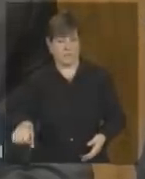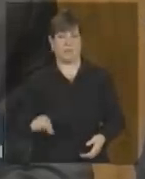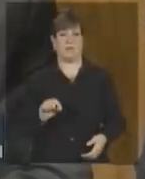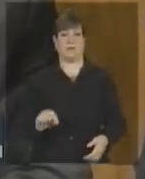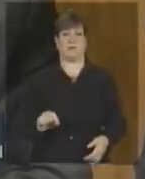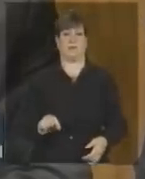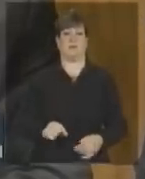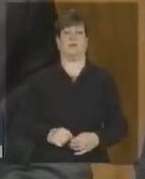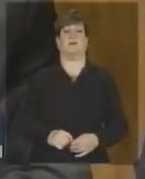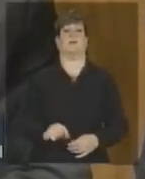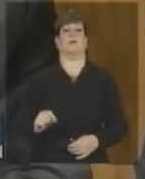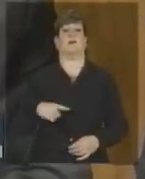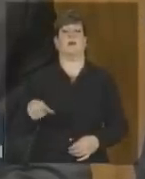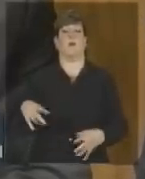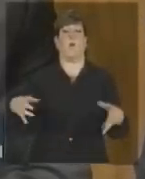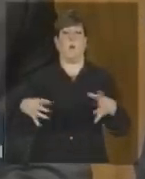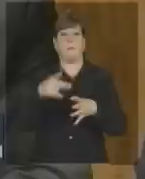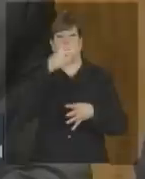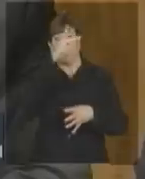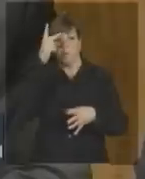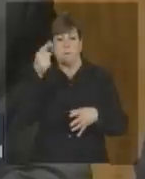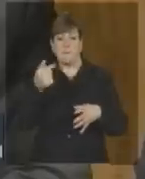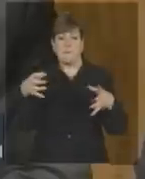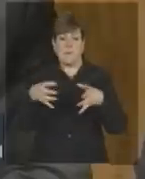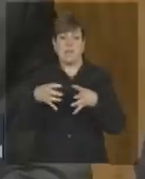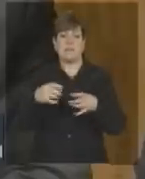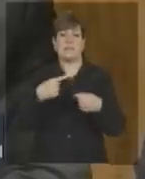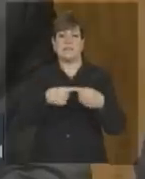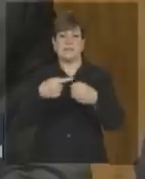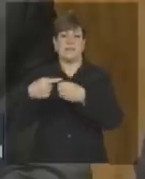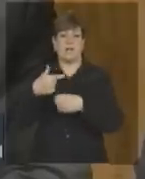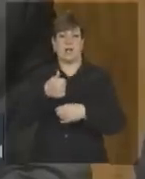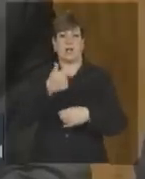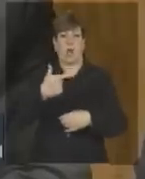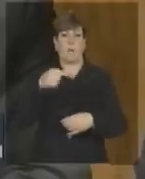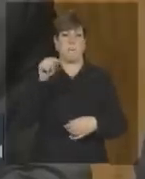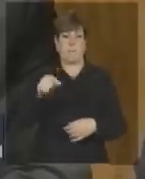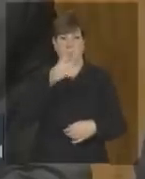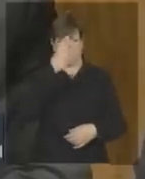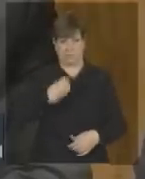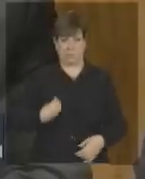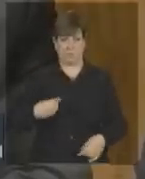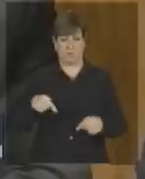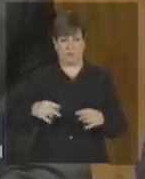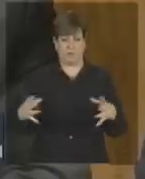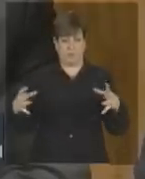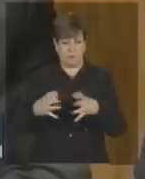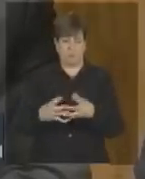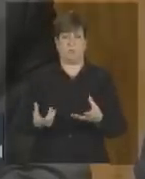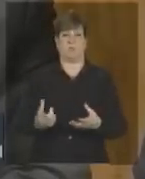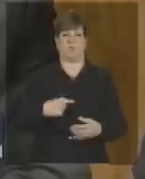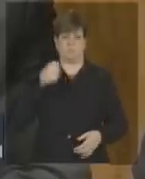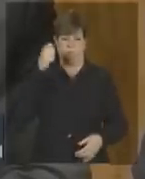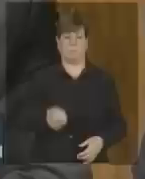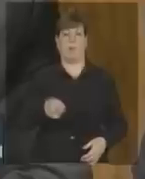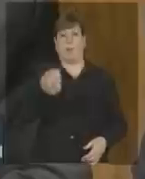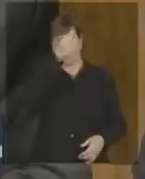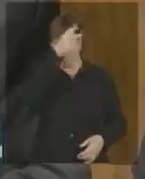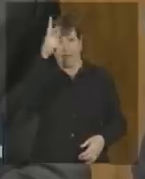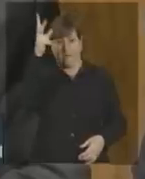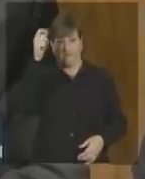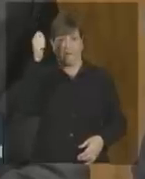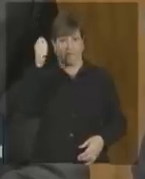mobilizou pessoas de uma pequena cidade de 12 mil habitantes, caçou o prefeito, e, a partir